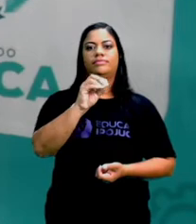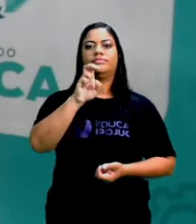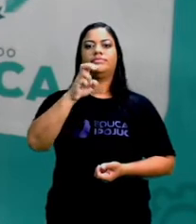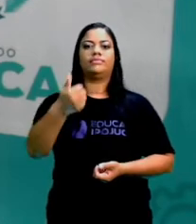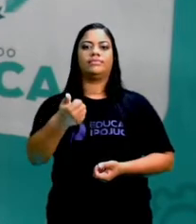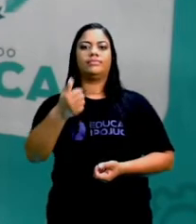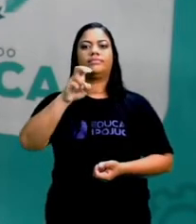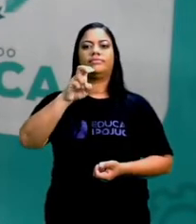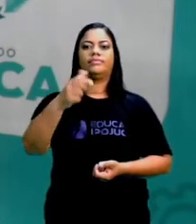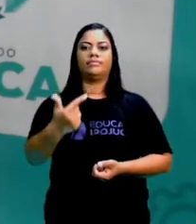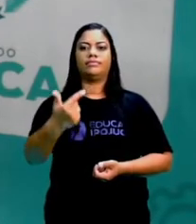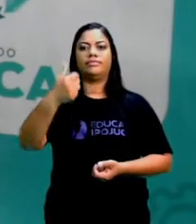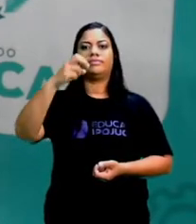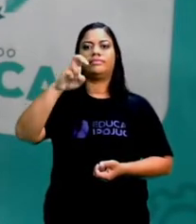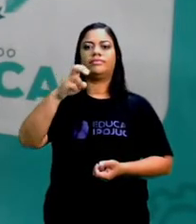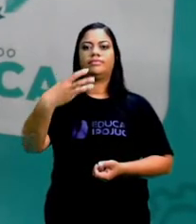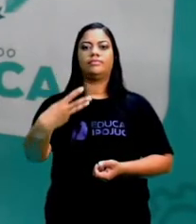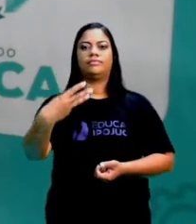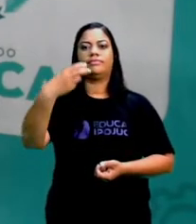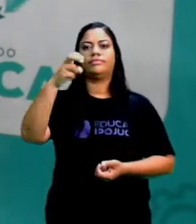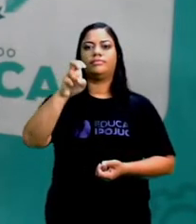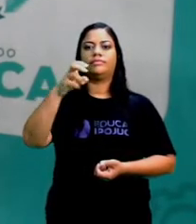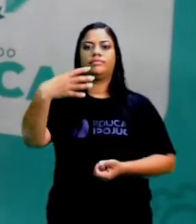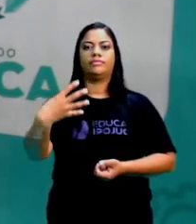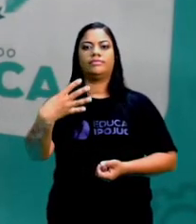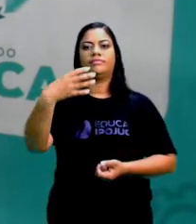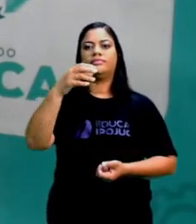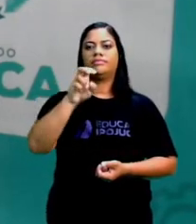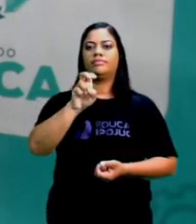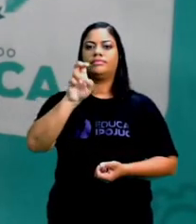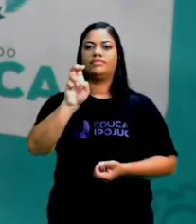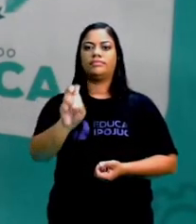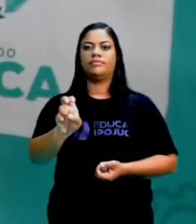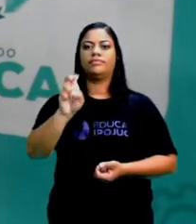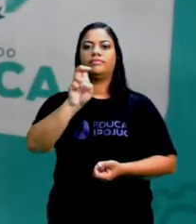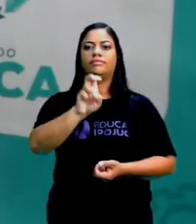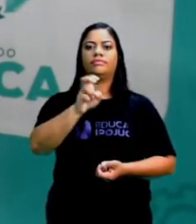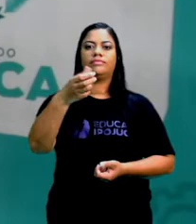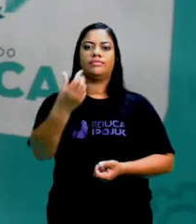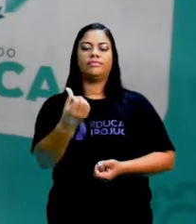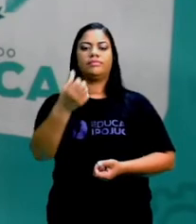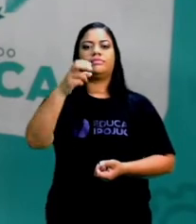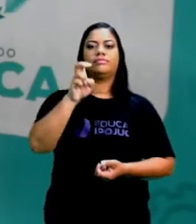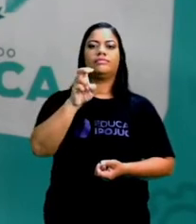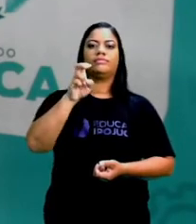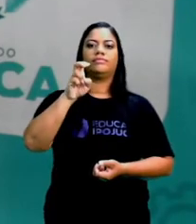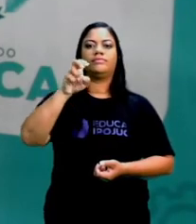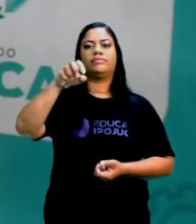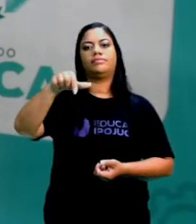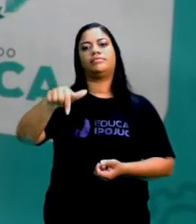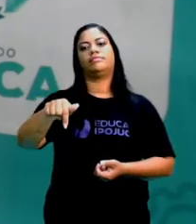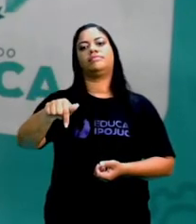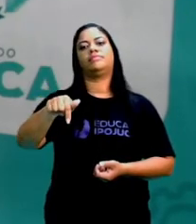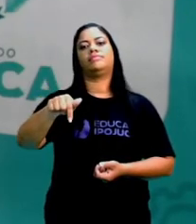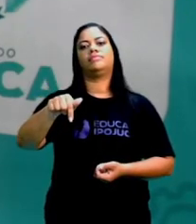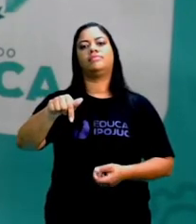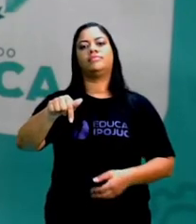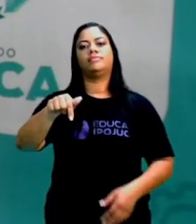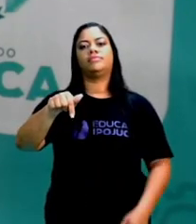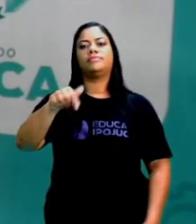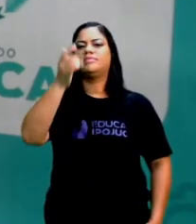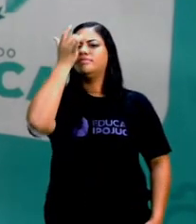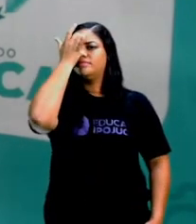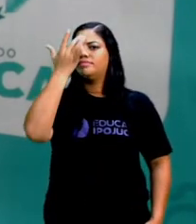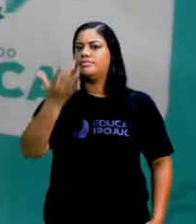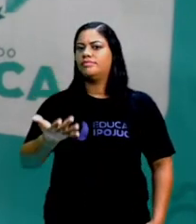50, 51, 52, 53, 54, 55, 56, ó, 57. Veja como